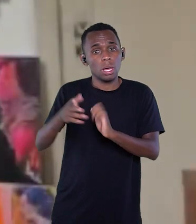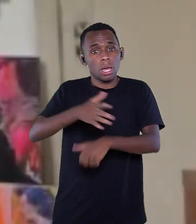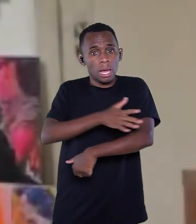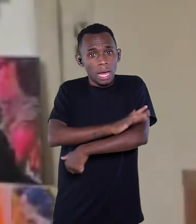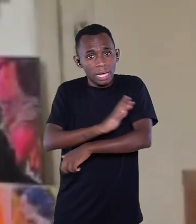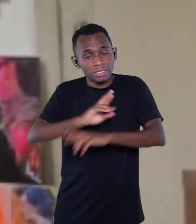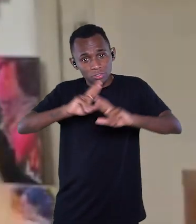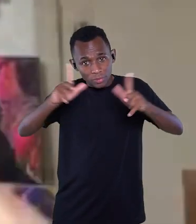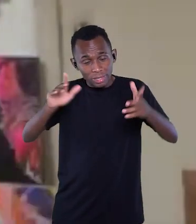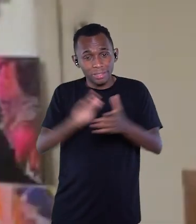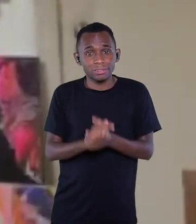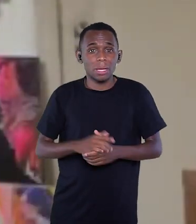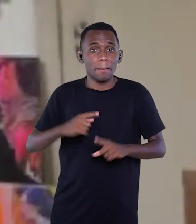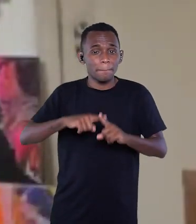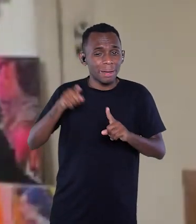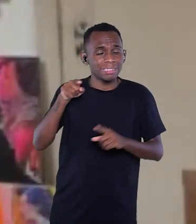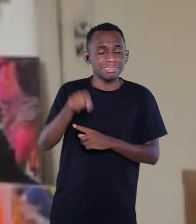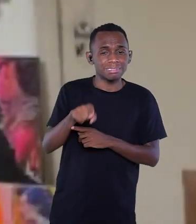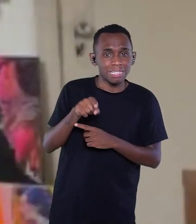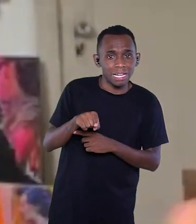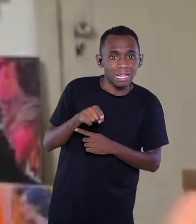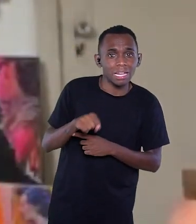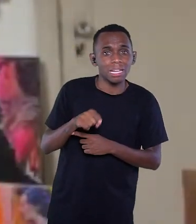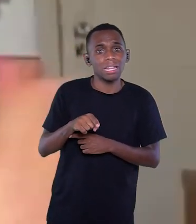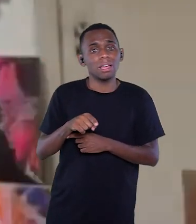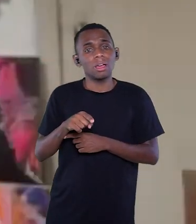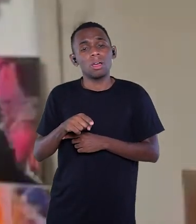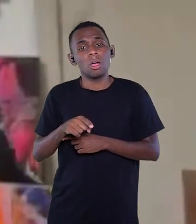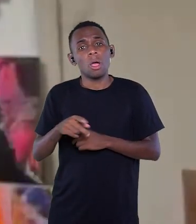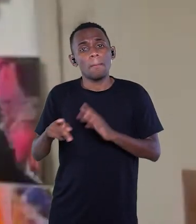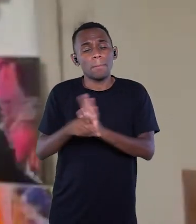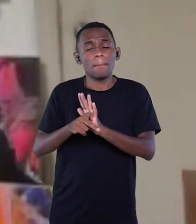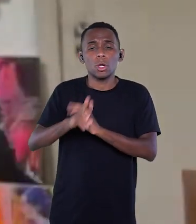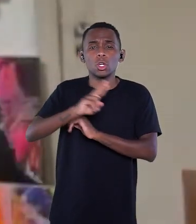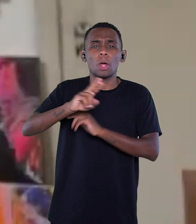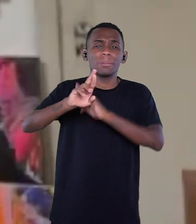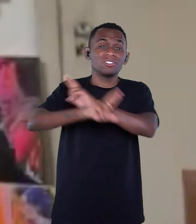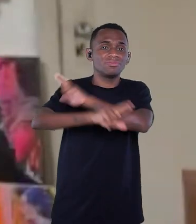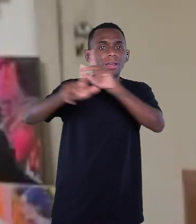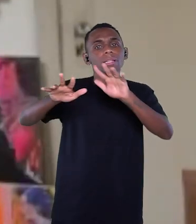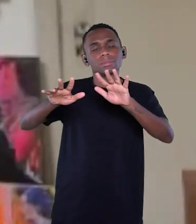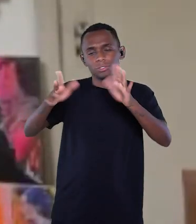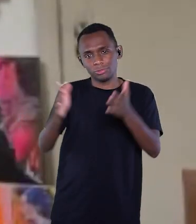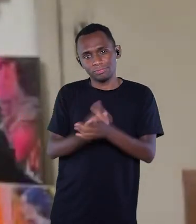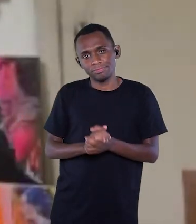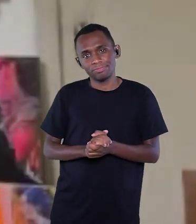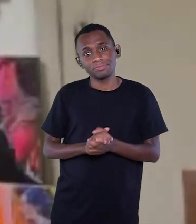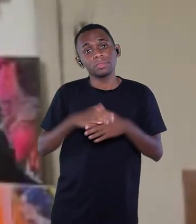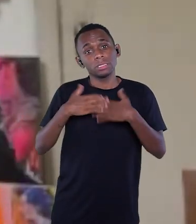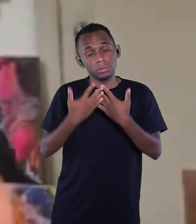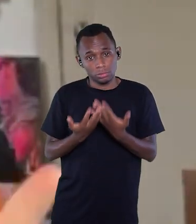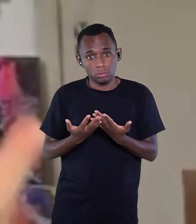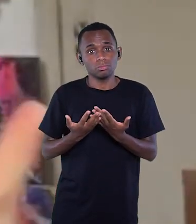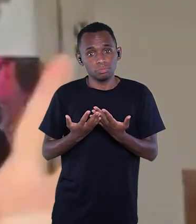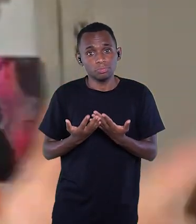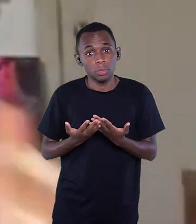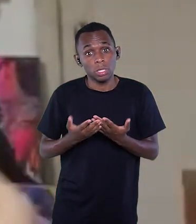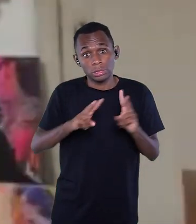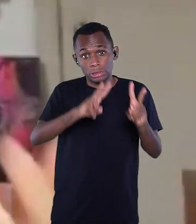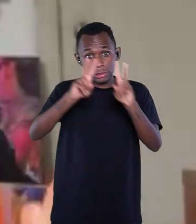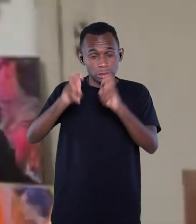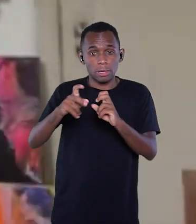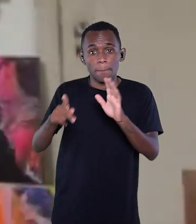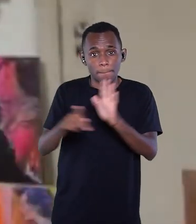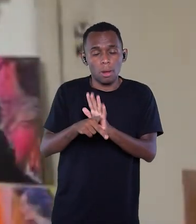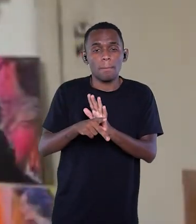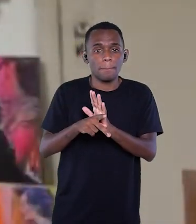dita nominalmente, ela é chamada de Faye the Watermelon Woman Richards. E aí, assim, essa questão